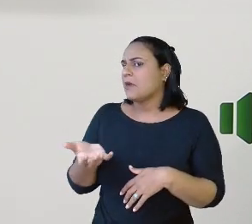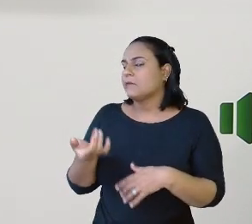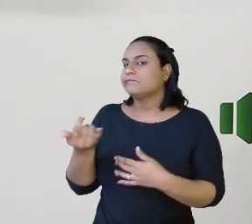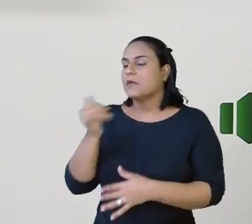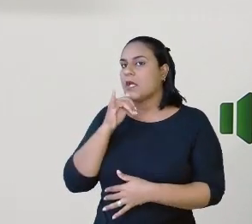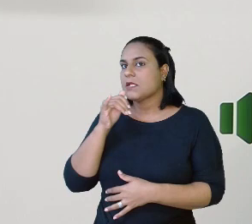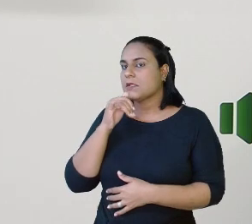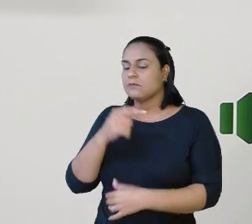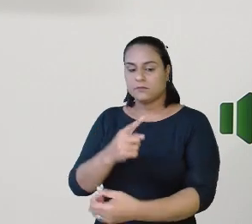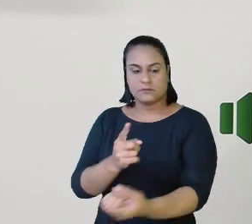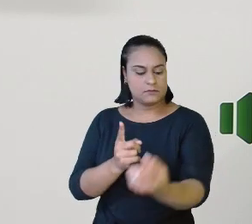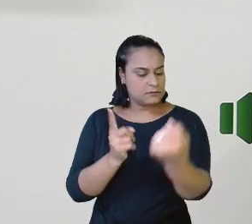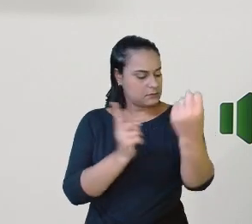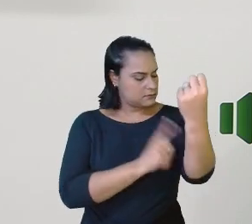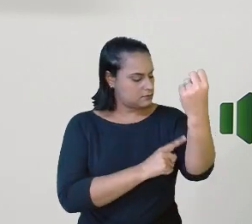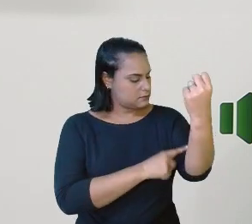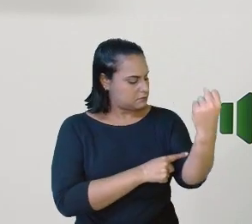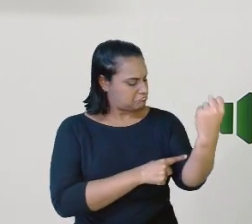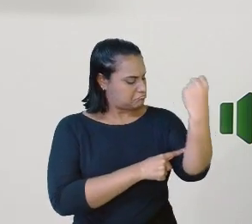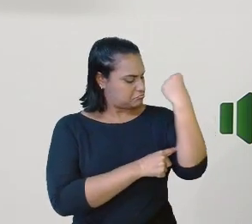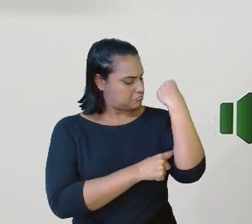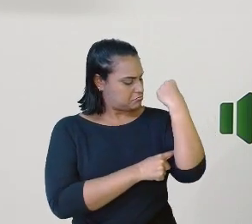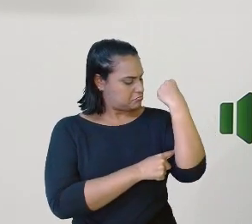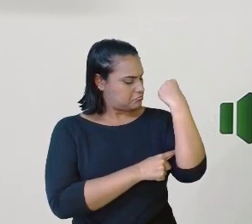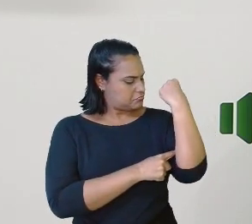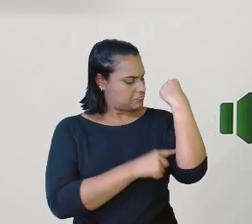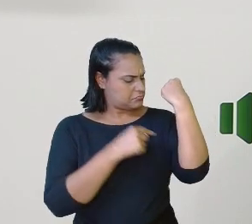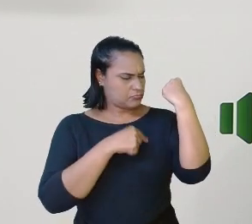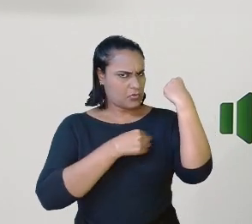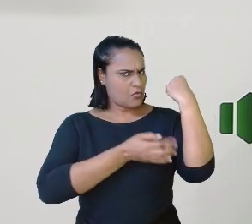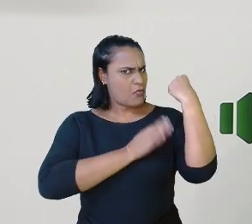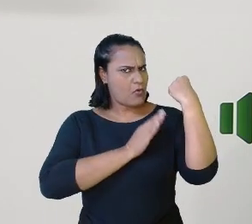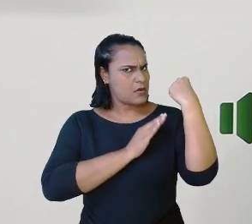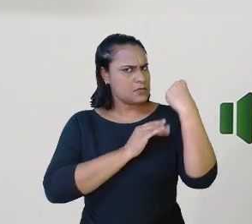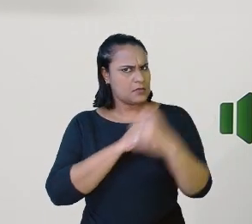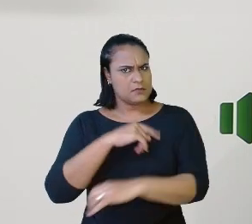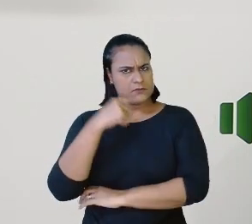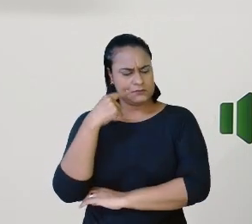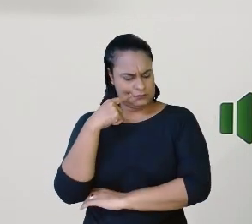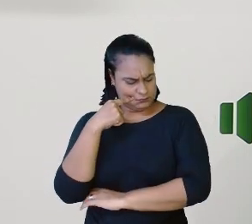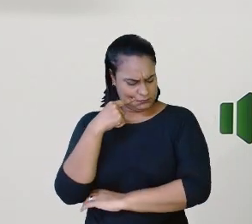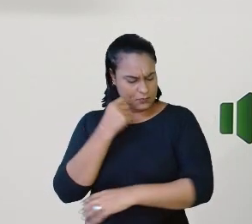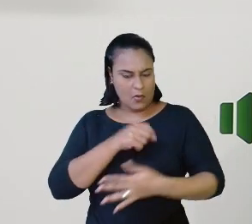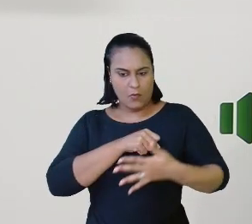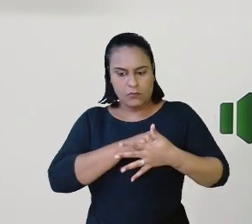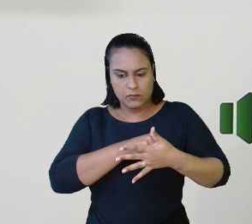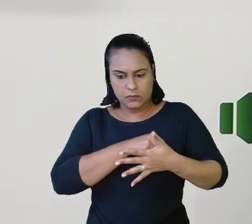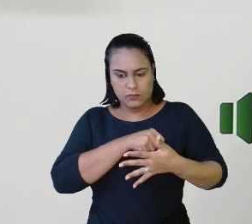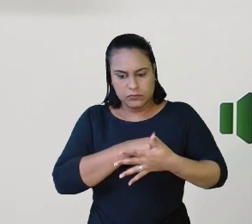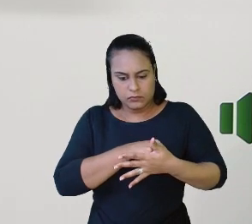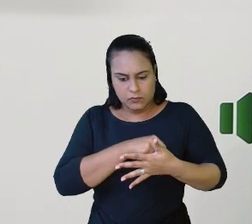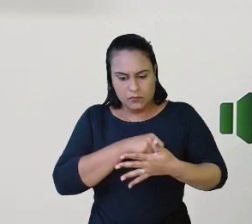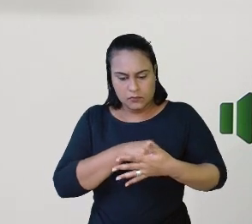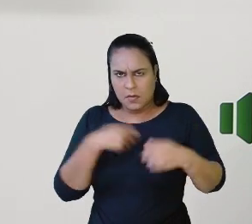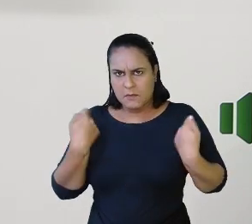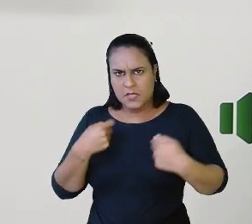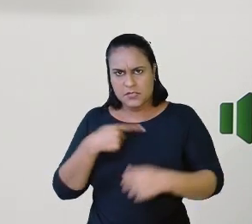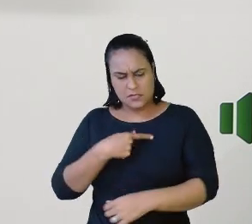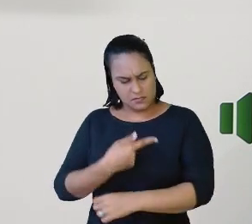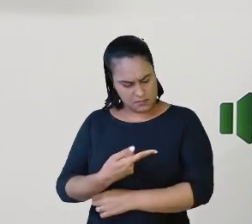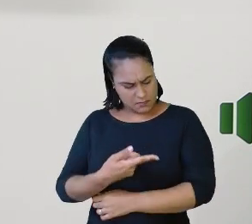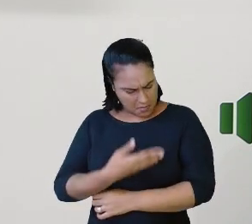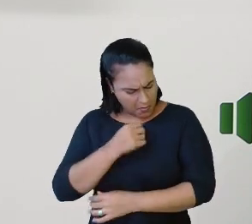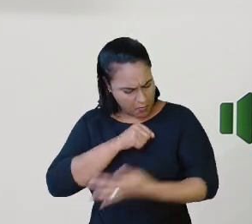O bíceps, eu digo assim, sobe. E o coração? Ele está batendo o tempo inteiro. Mas você precisa dizer, vai